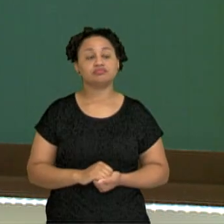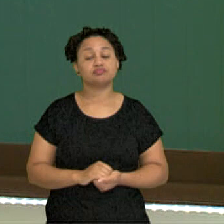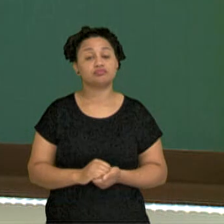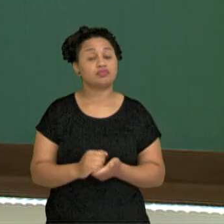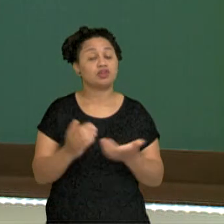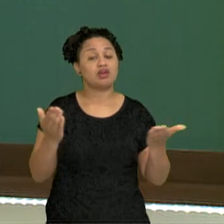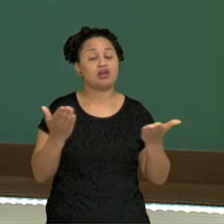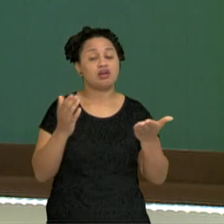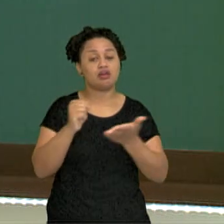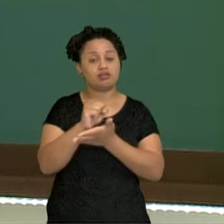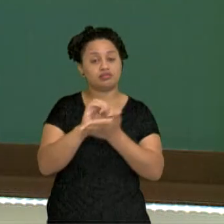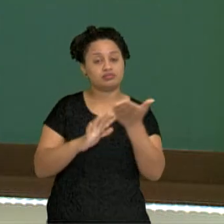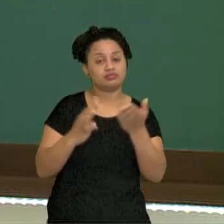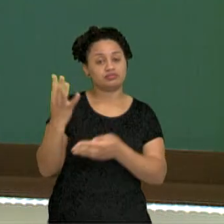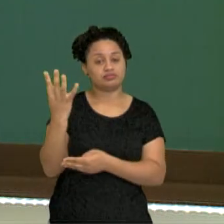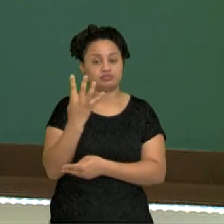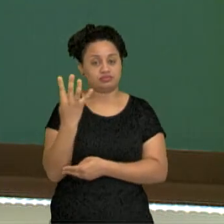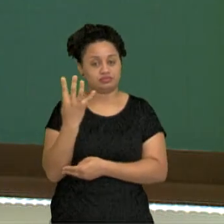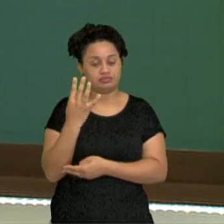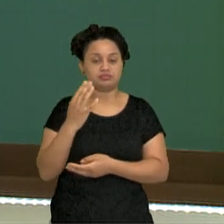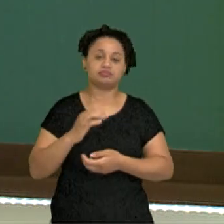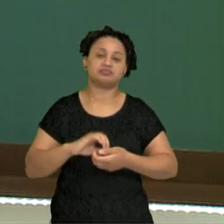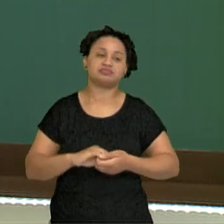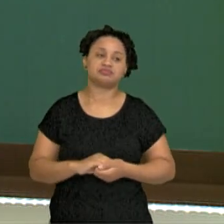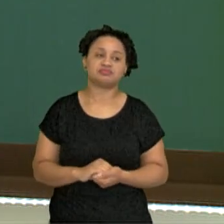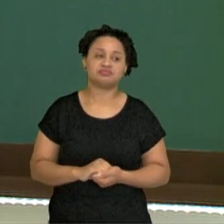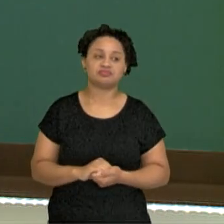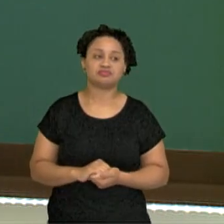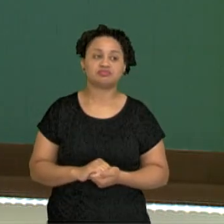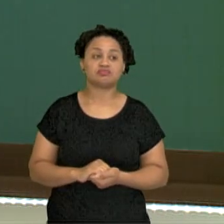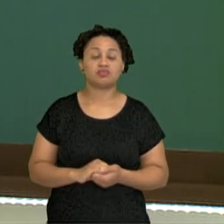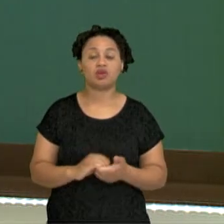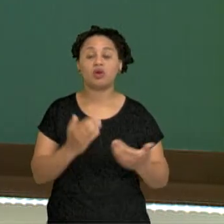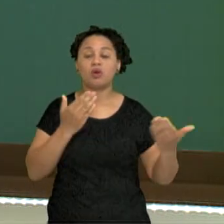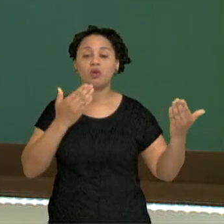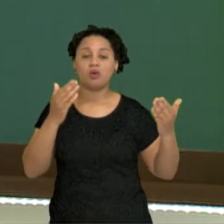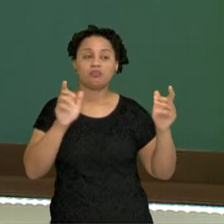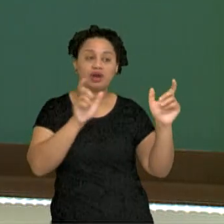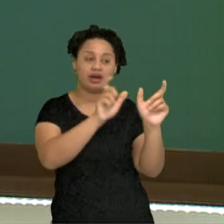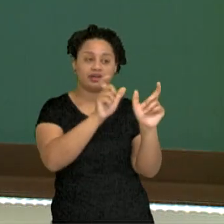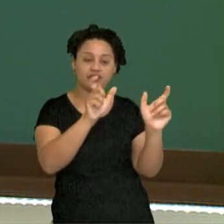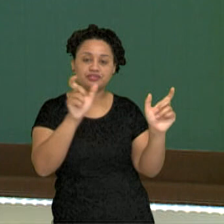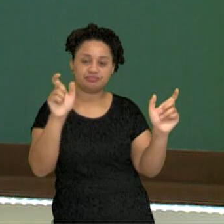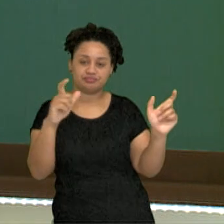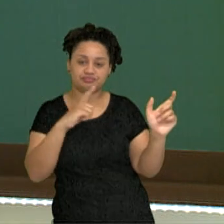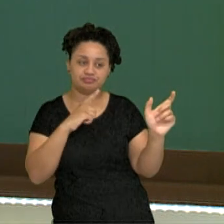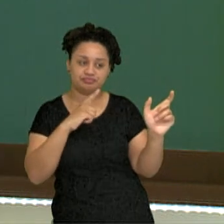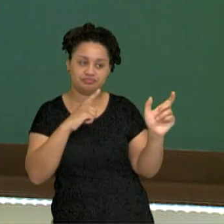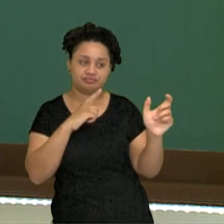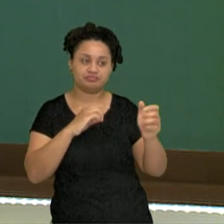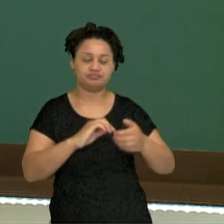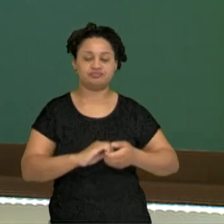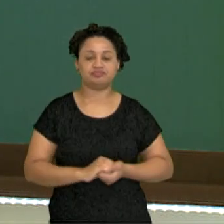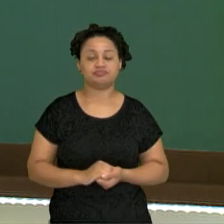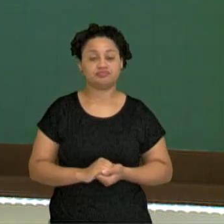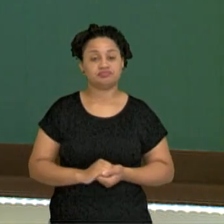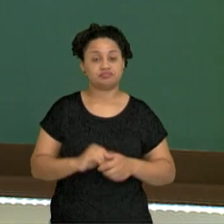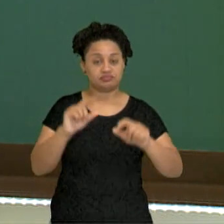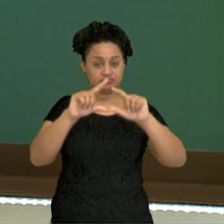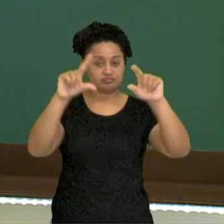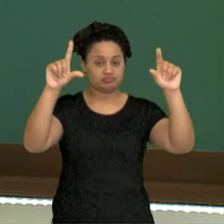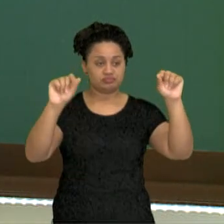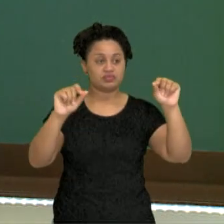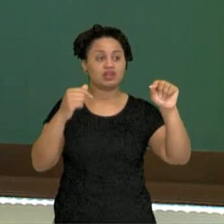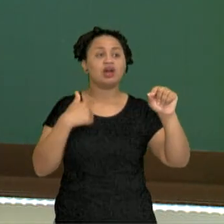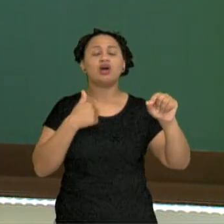Agora chegamos à atividade de número 4. Compare a escrita dessas palavras. A que conclusão